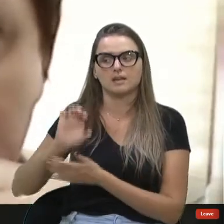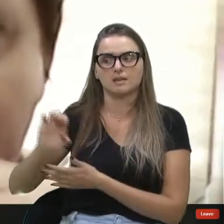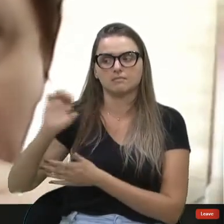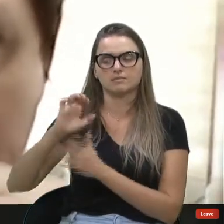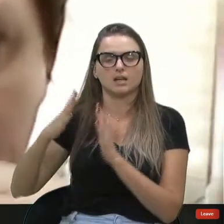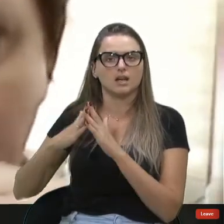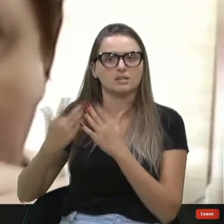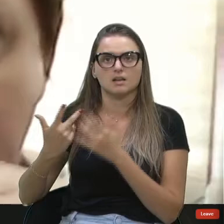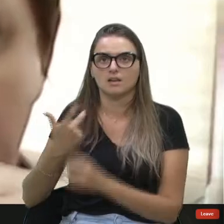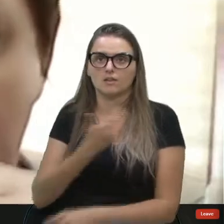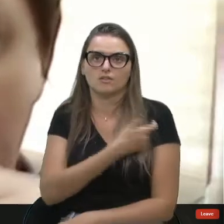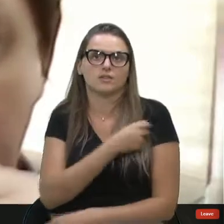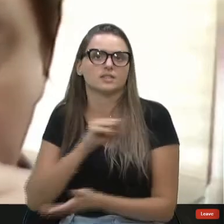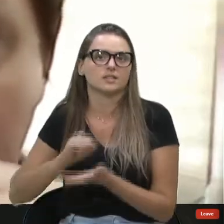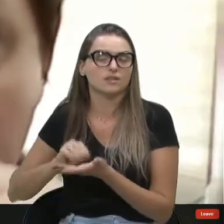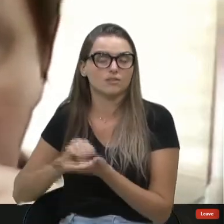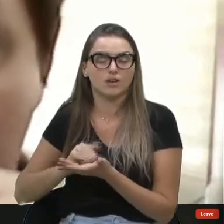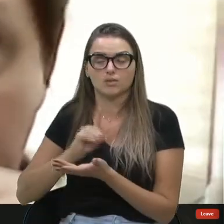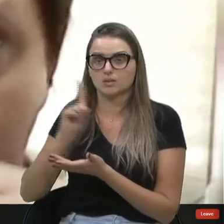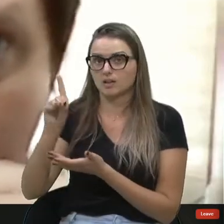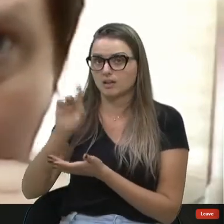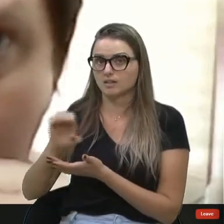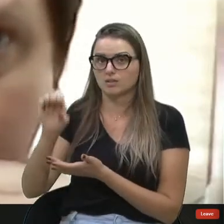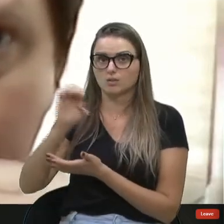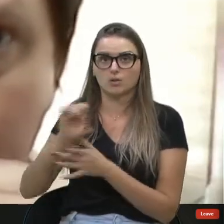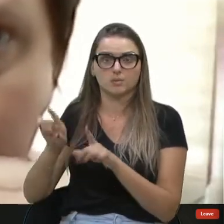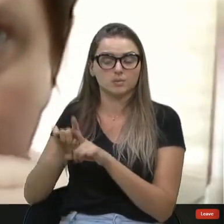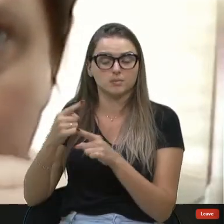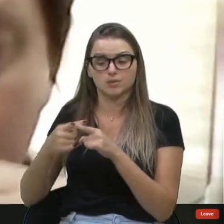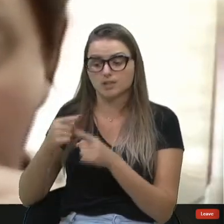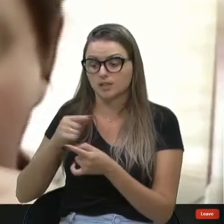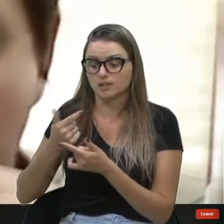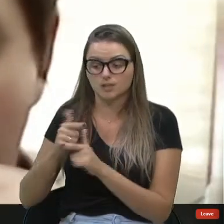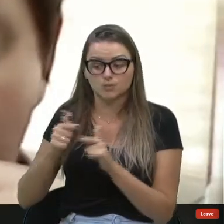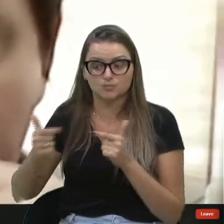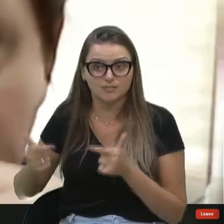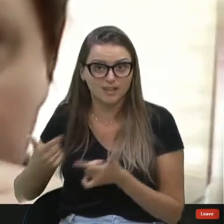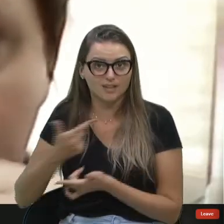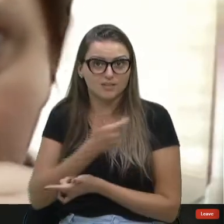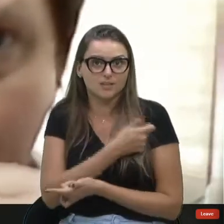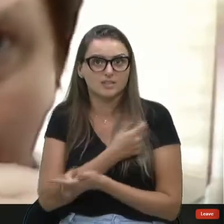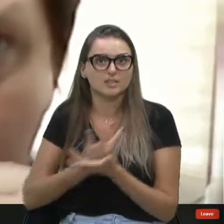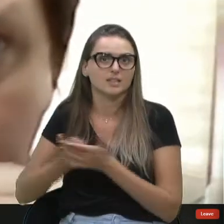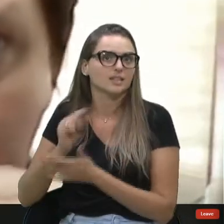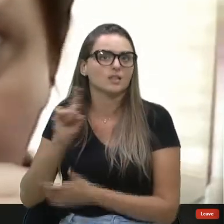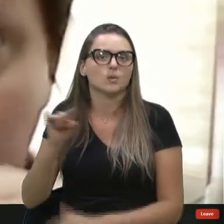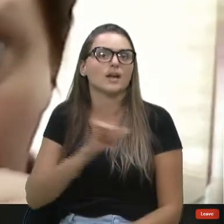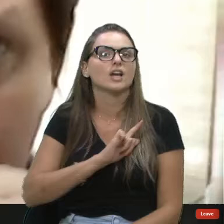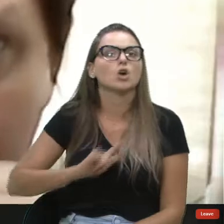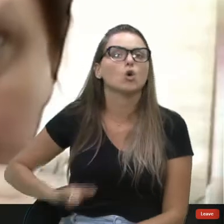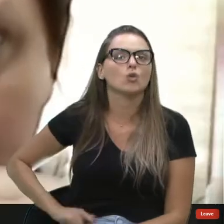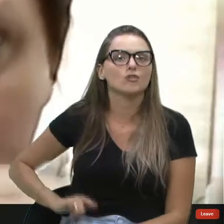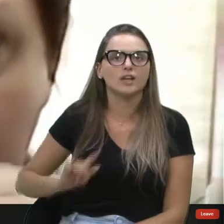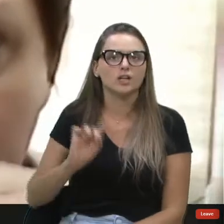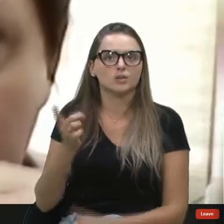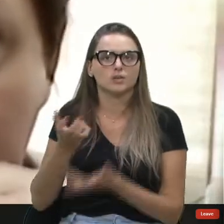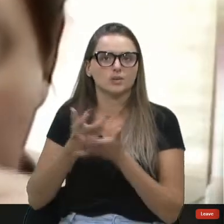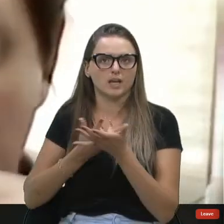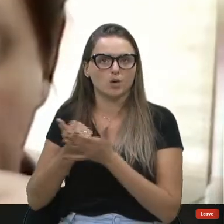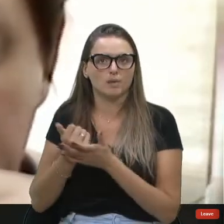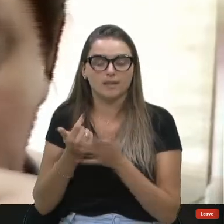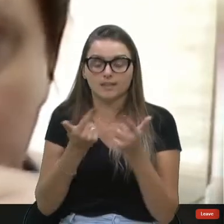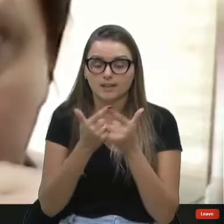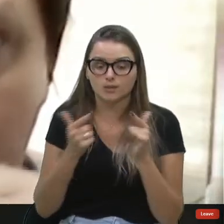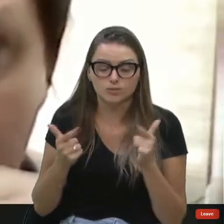vacina está faltando lá também, porque não tem para comprar. Não é o governo que não quer comprar, não tem no